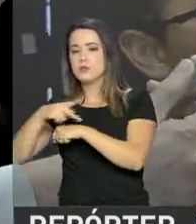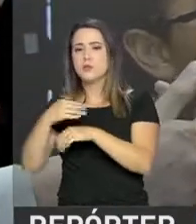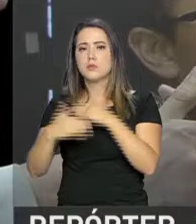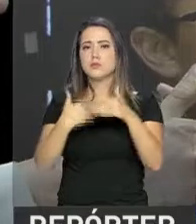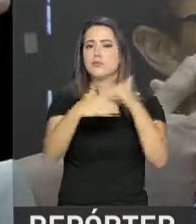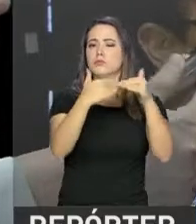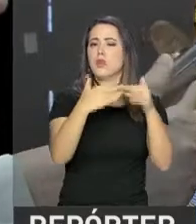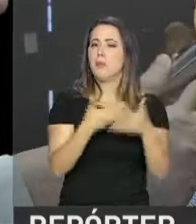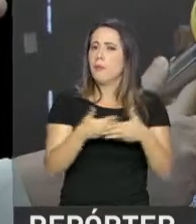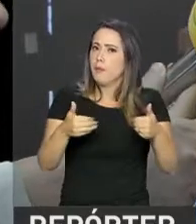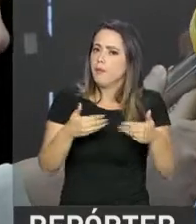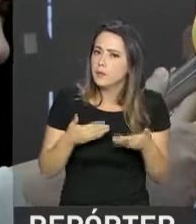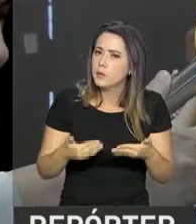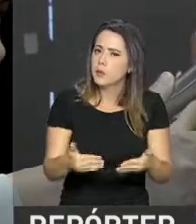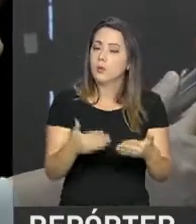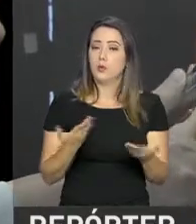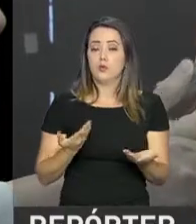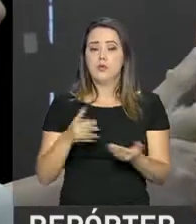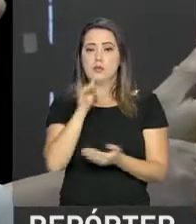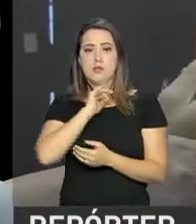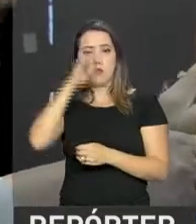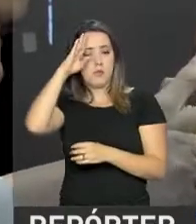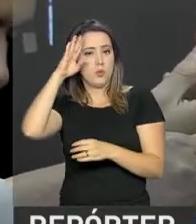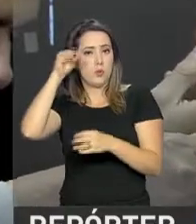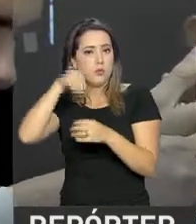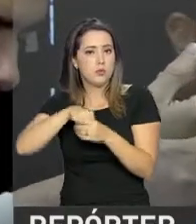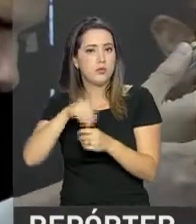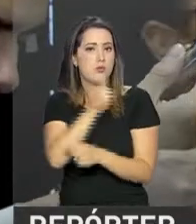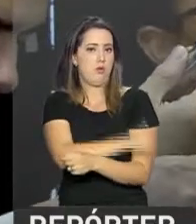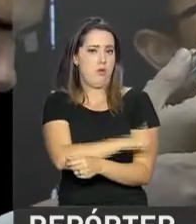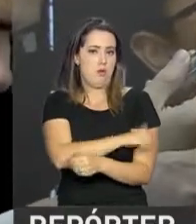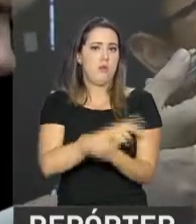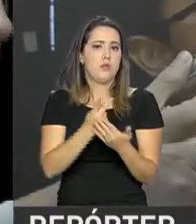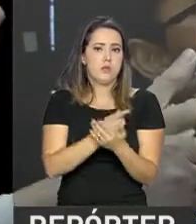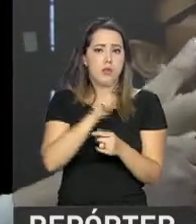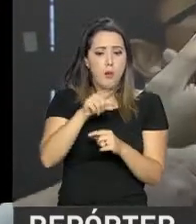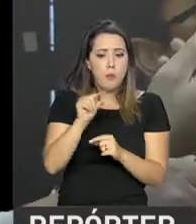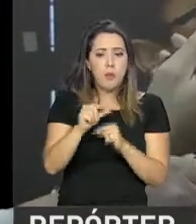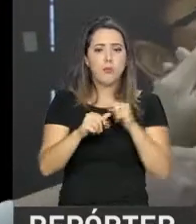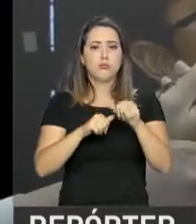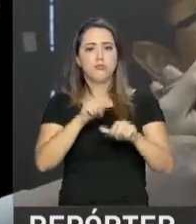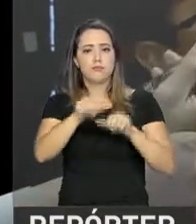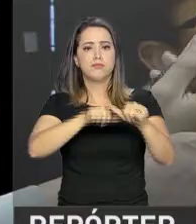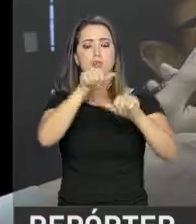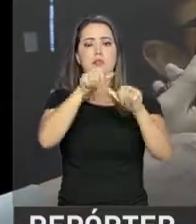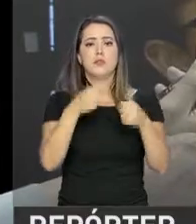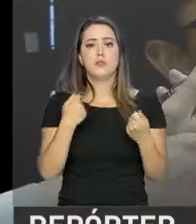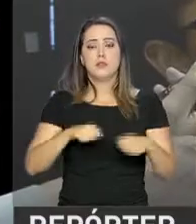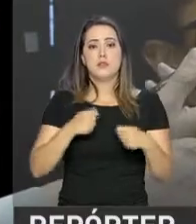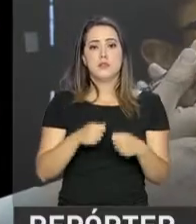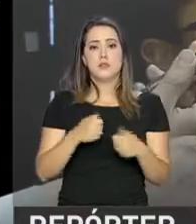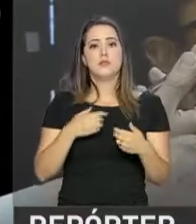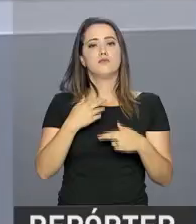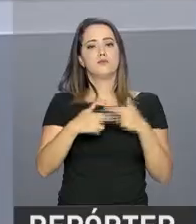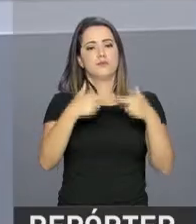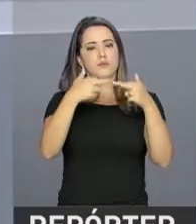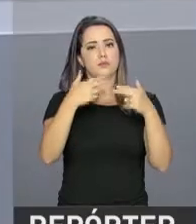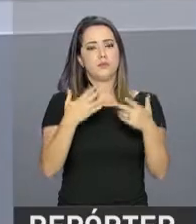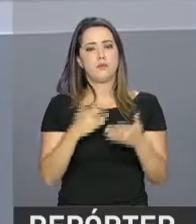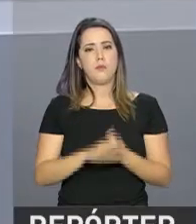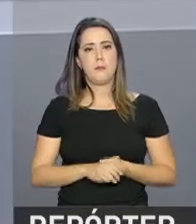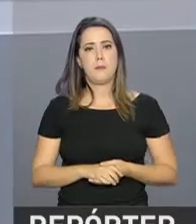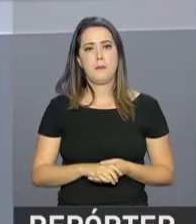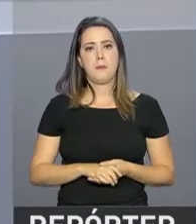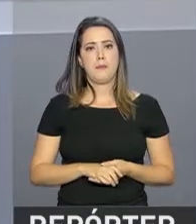federal no Rio de Janeiro. Mas todos temos consciência absoluta, dentro e fora do governo, no Estado, na sociedade civil, que é a transição.